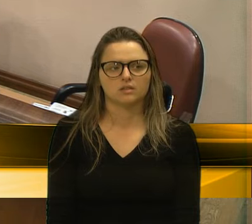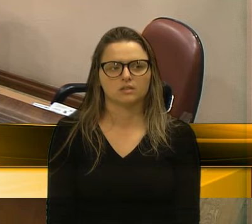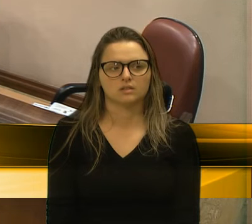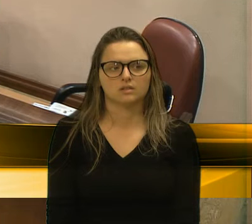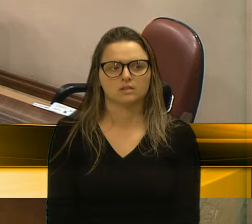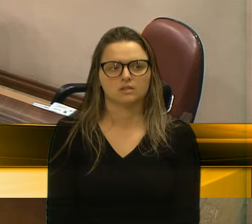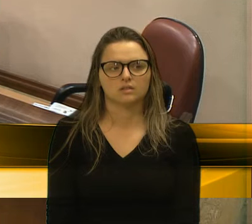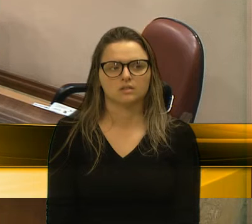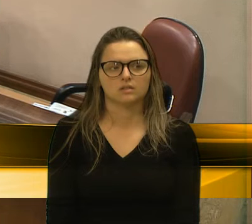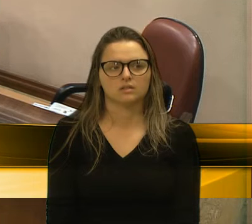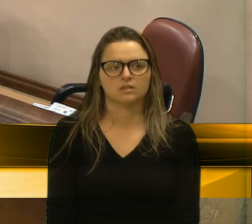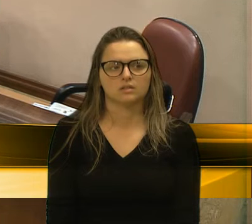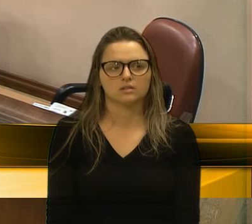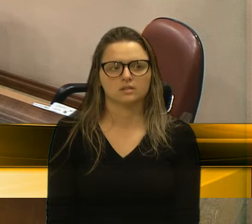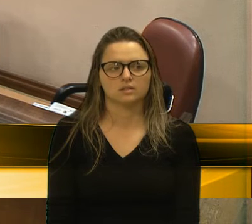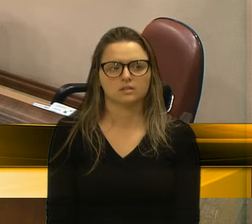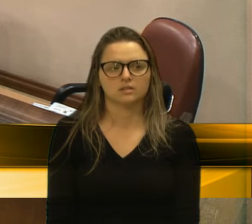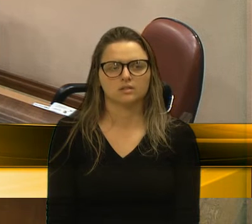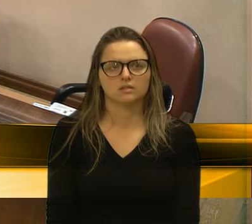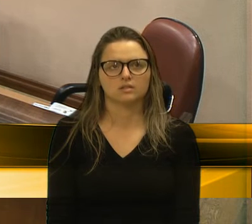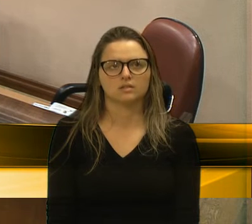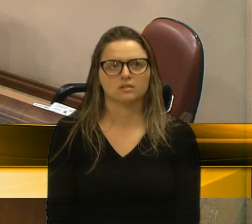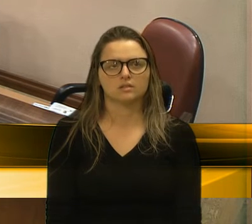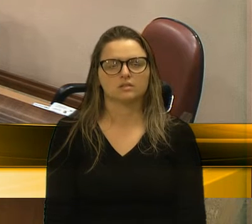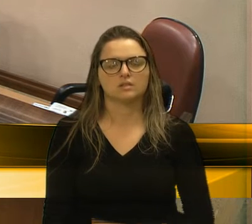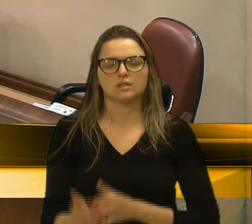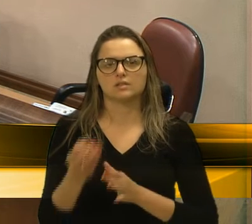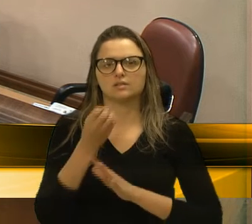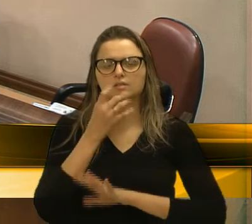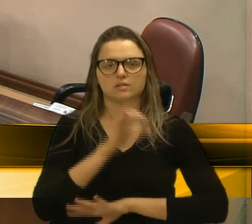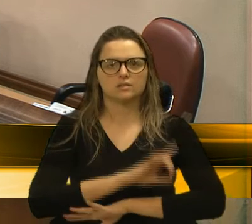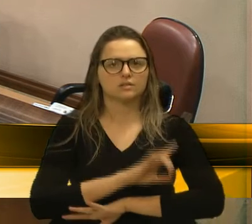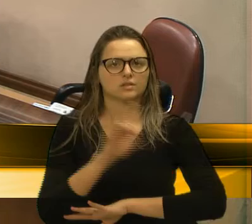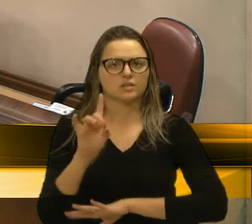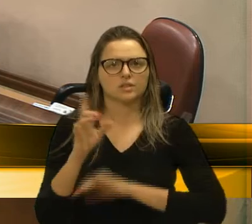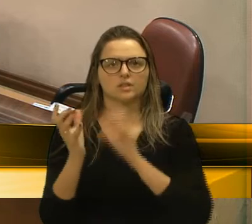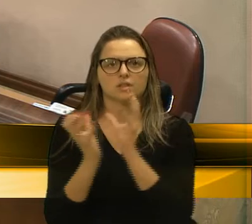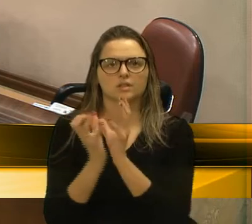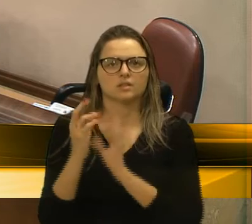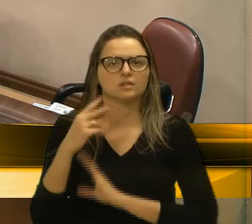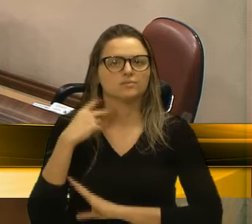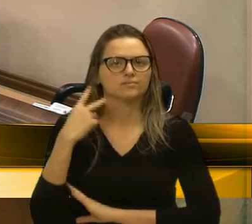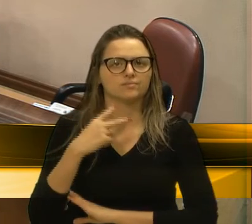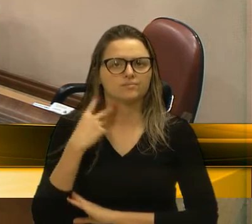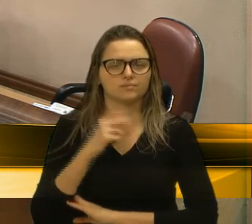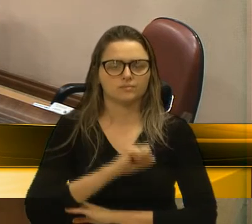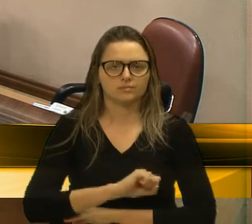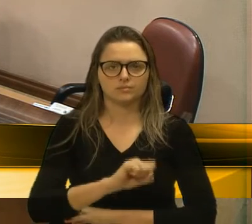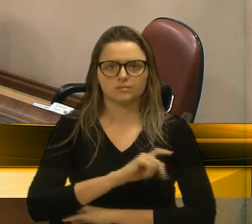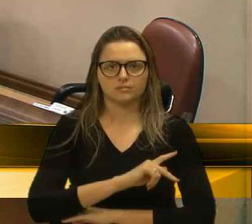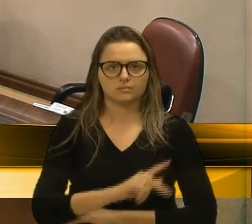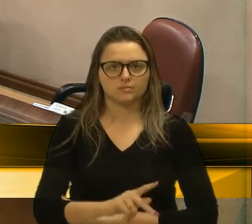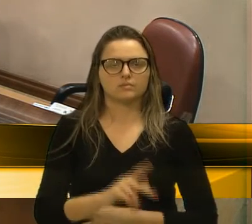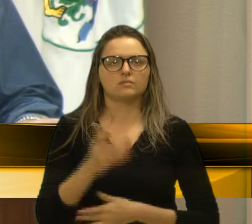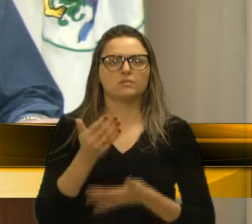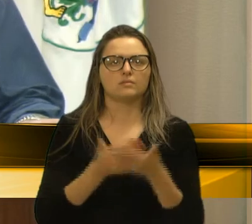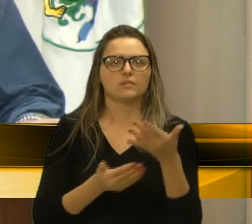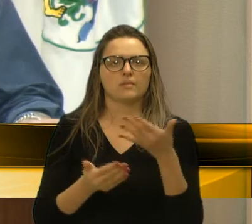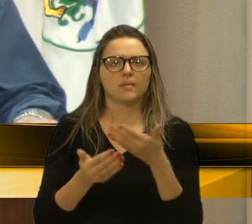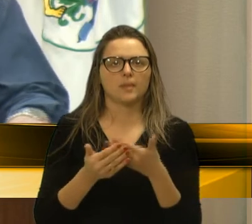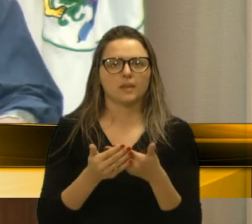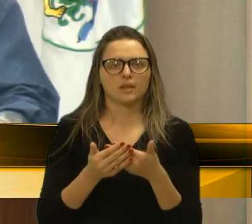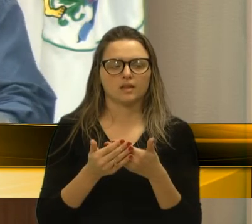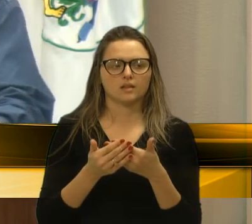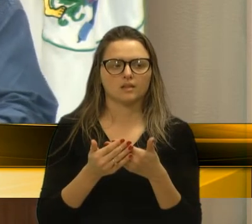A todos os colegas vereadores, vereadoras, senhor presidente, a todos que nos